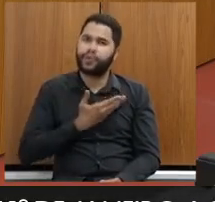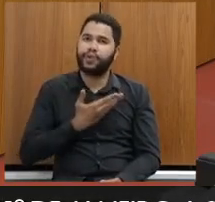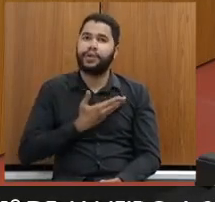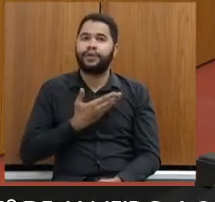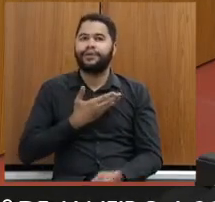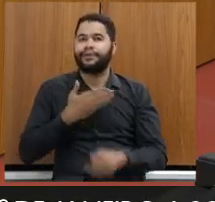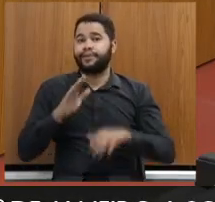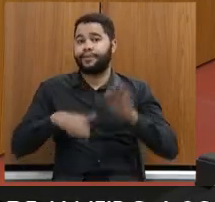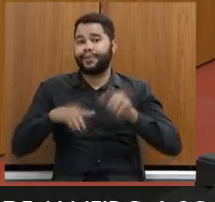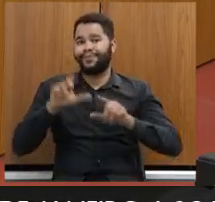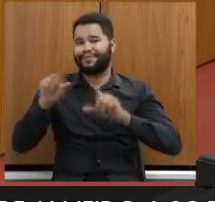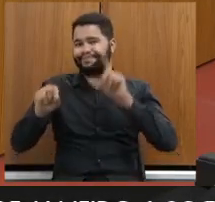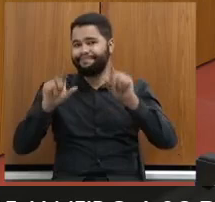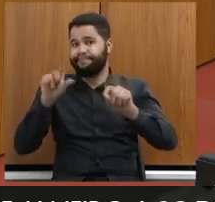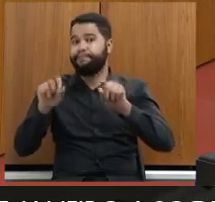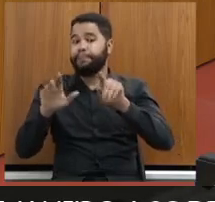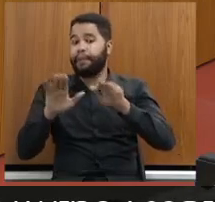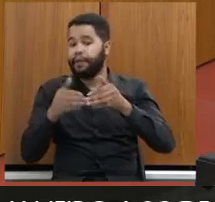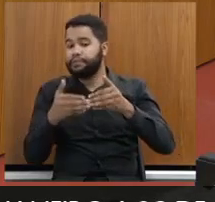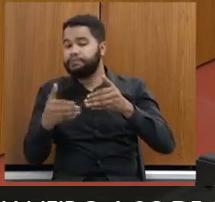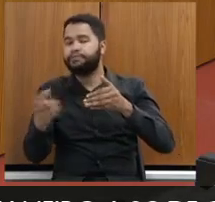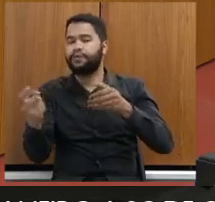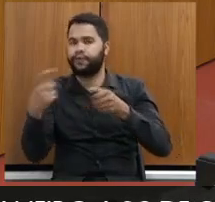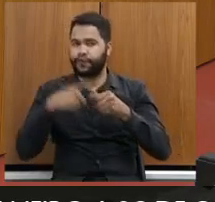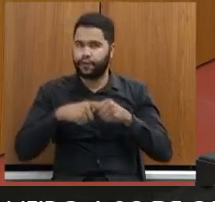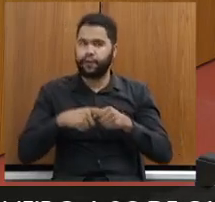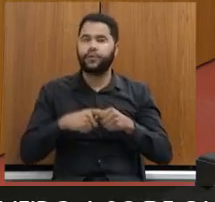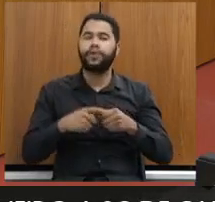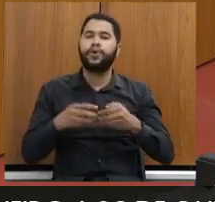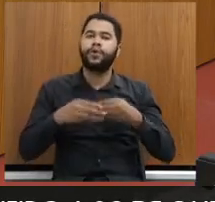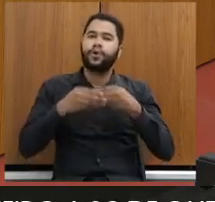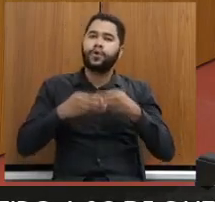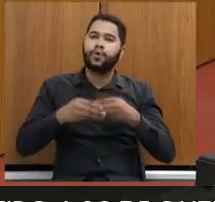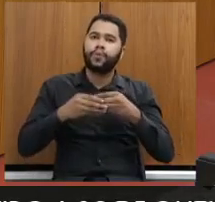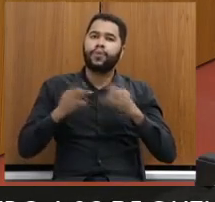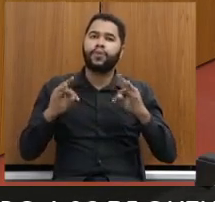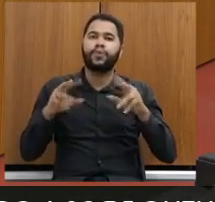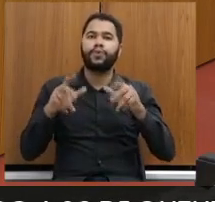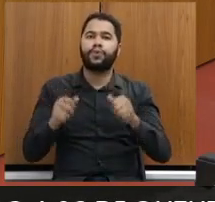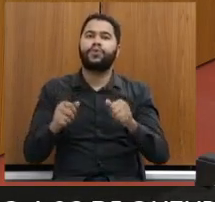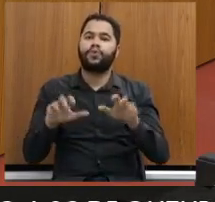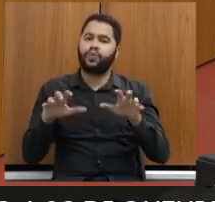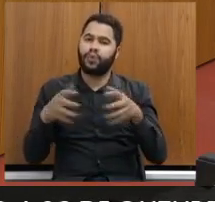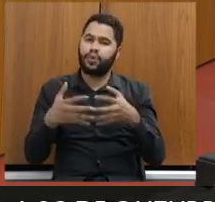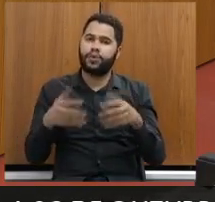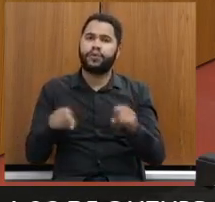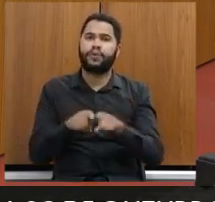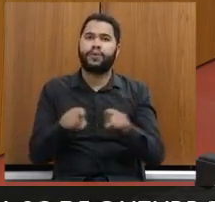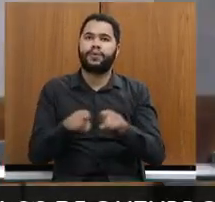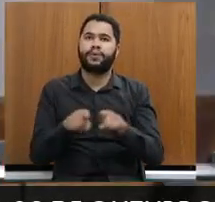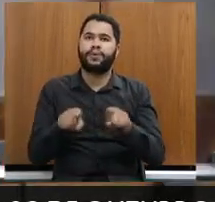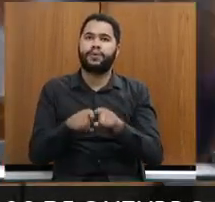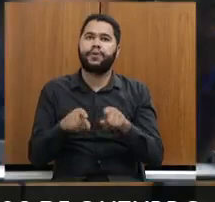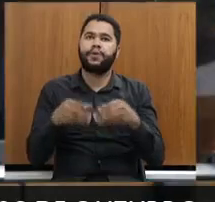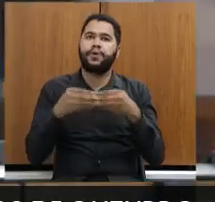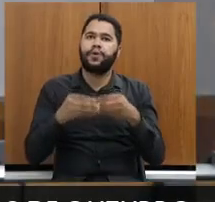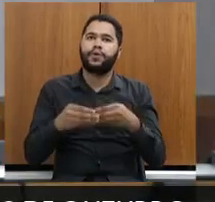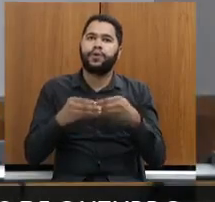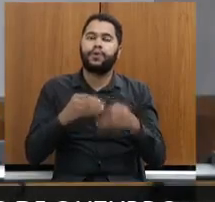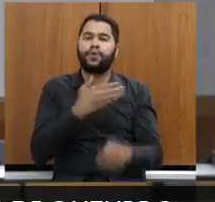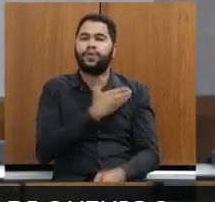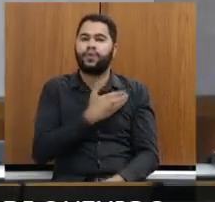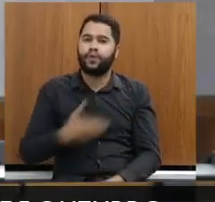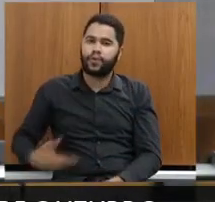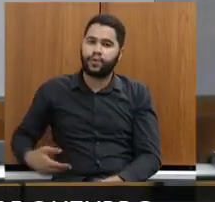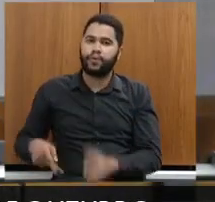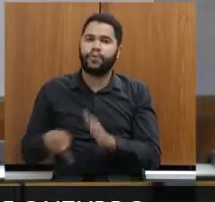precisaram sair aqui mas já deve estar retornando eu quero cumprimentar toda equipe que tá aqui comprimento o governo